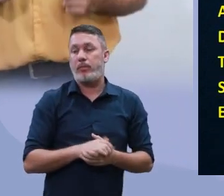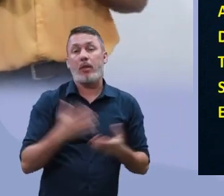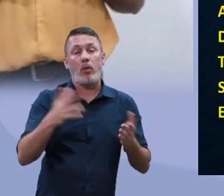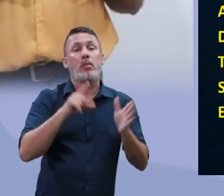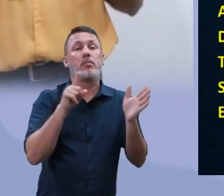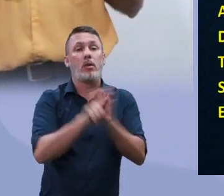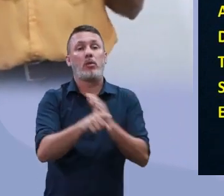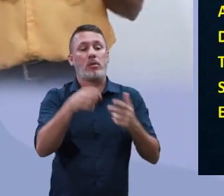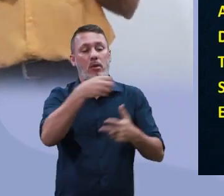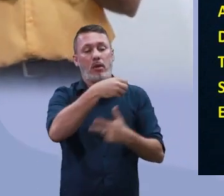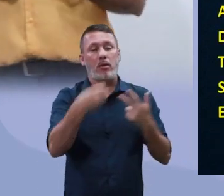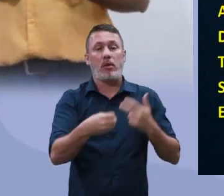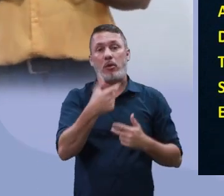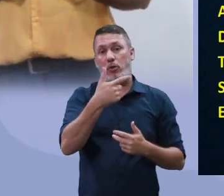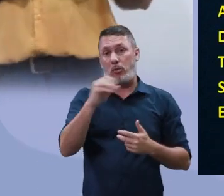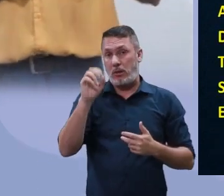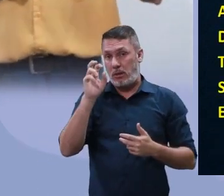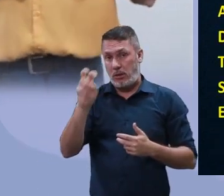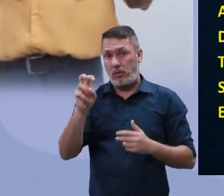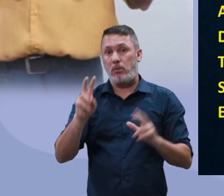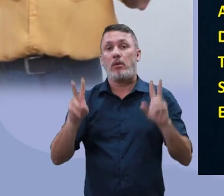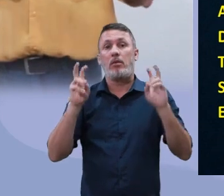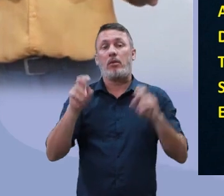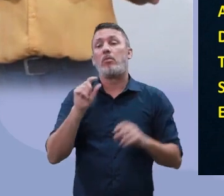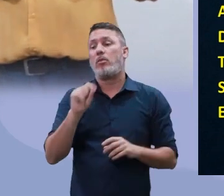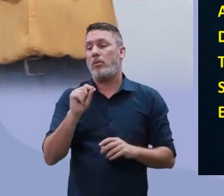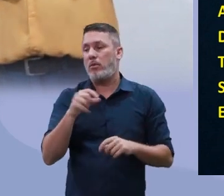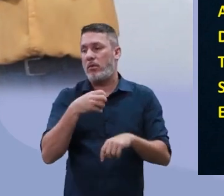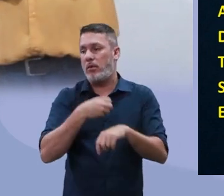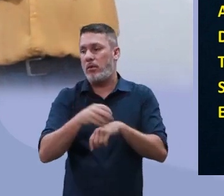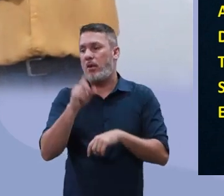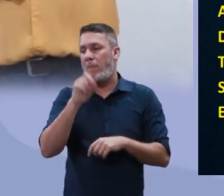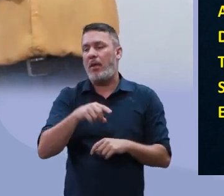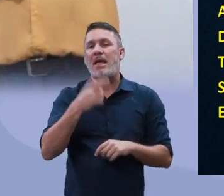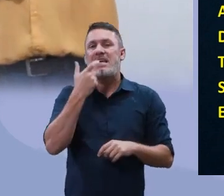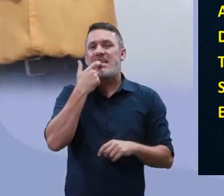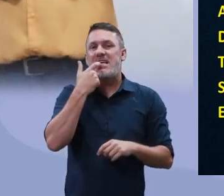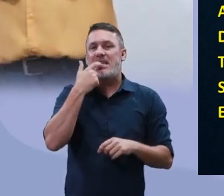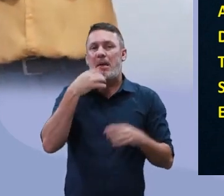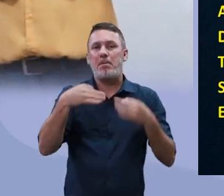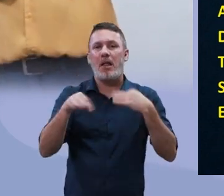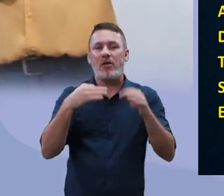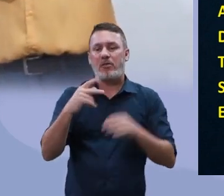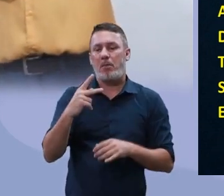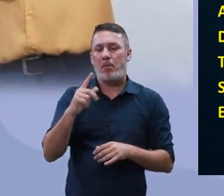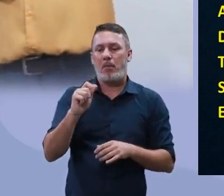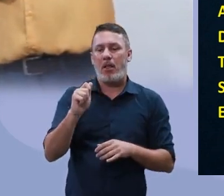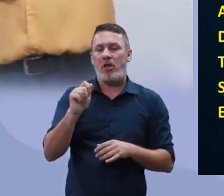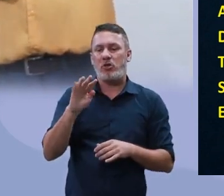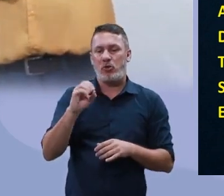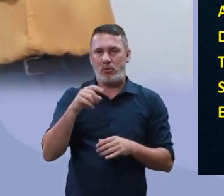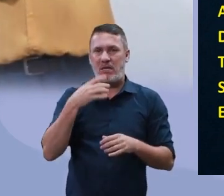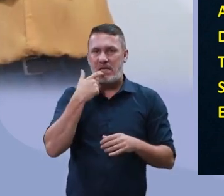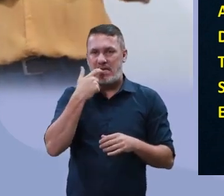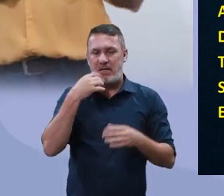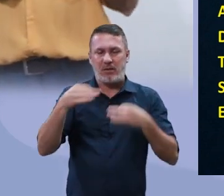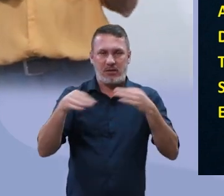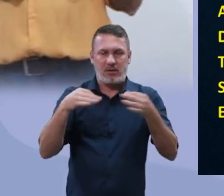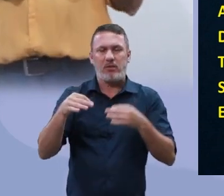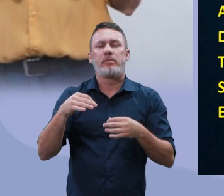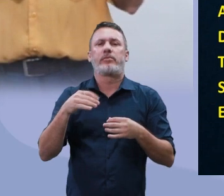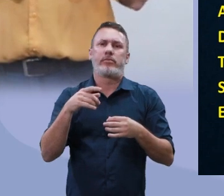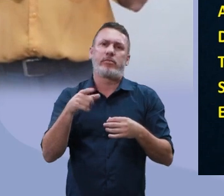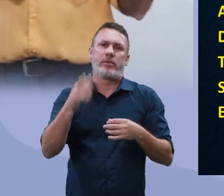questãozinha que foi do Enem de 2005, né, onde ele coloca a questão, né, dos plásticos. Né, os plásticos, por sua